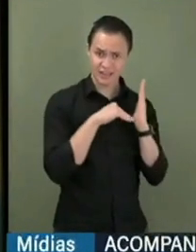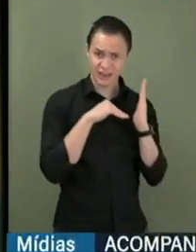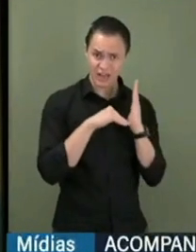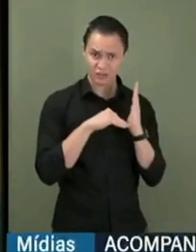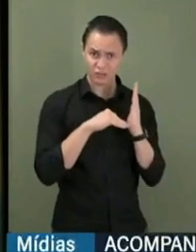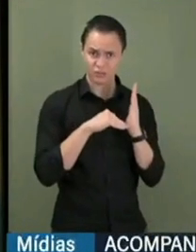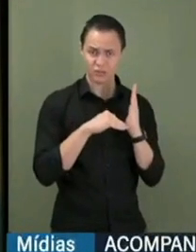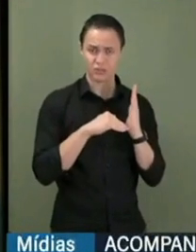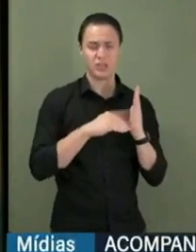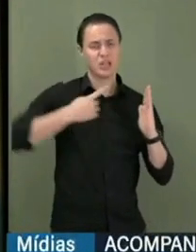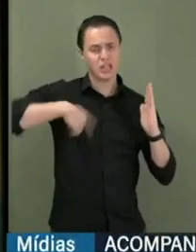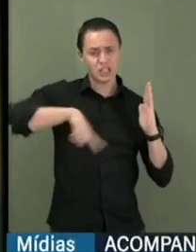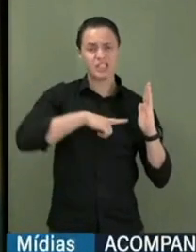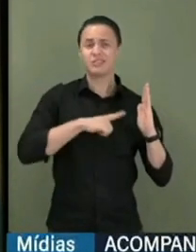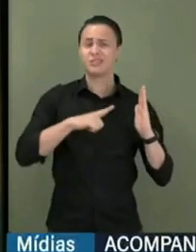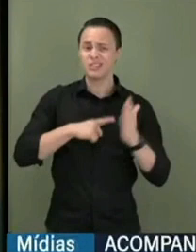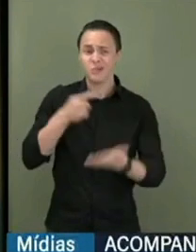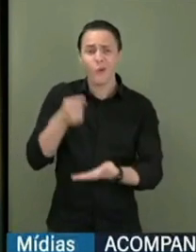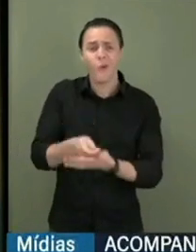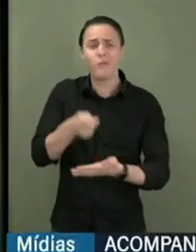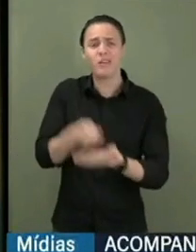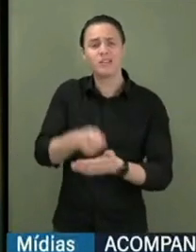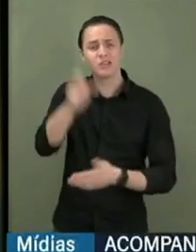de com muito respeito,